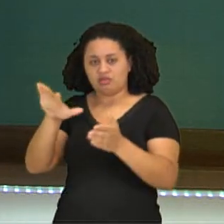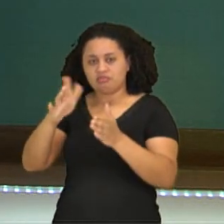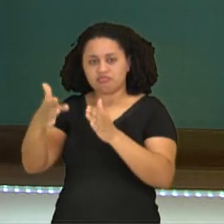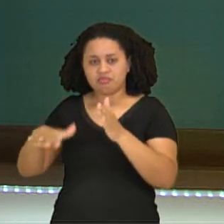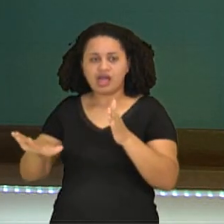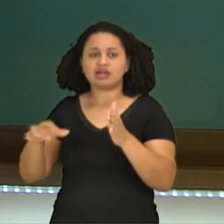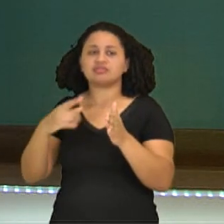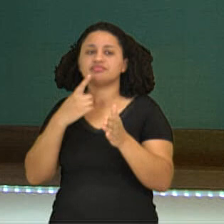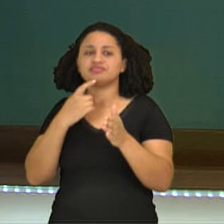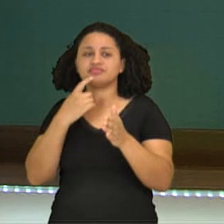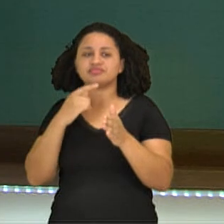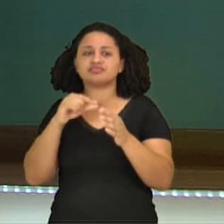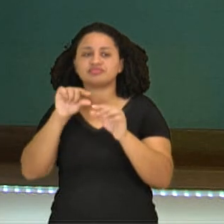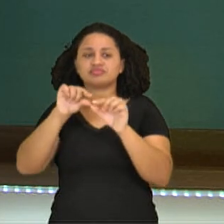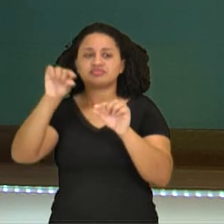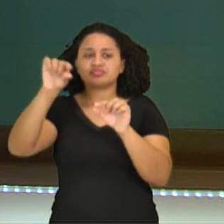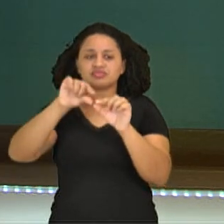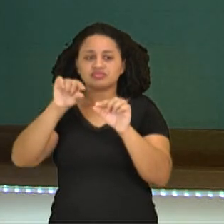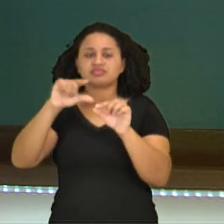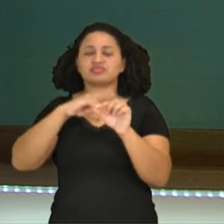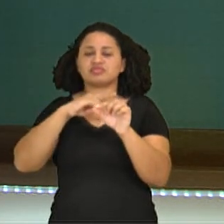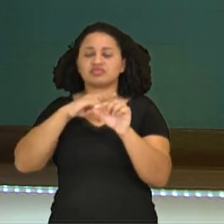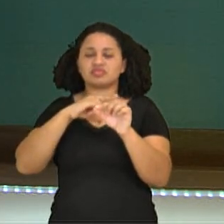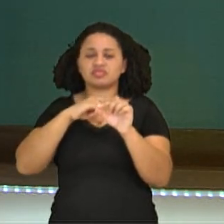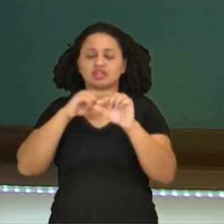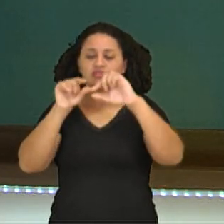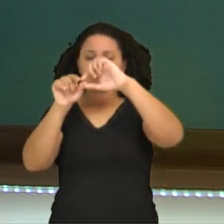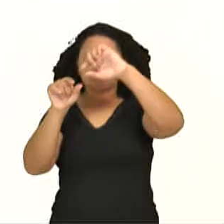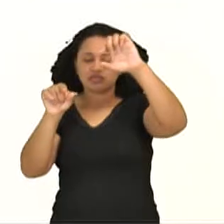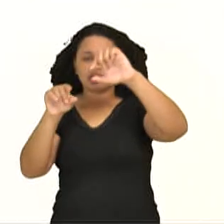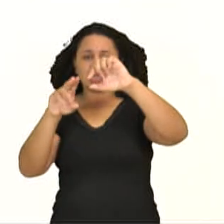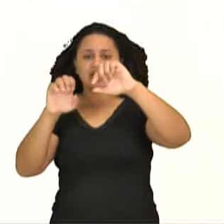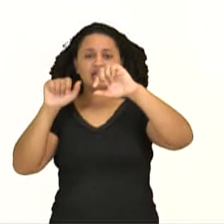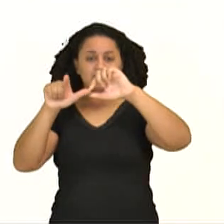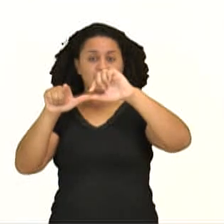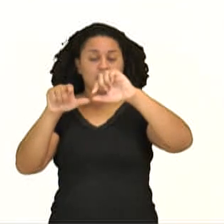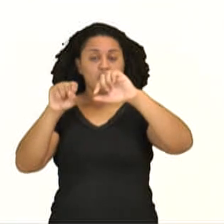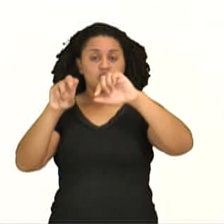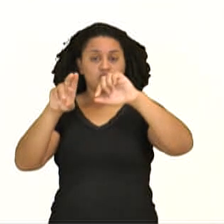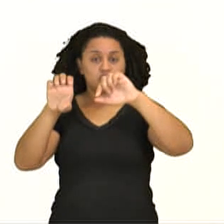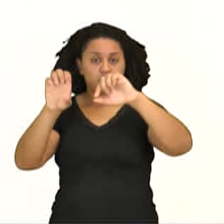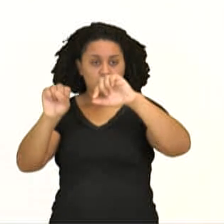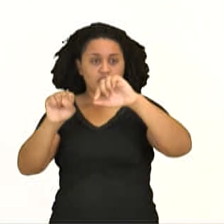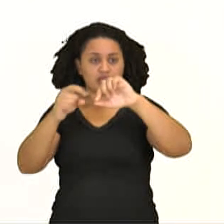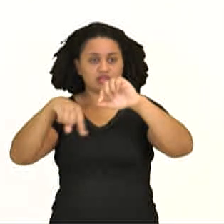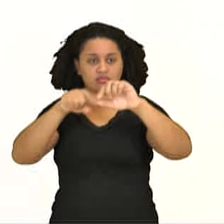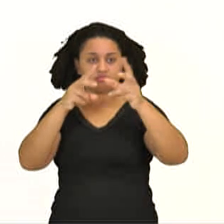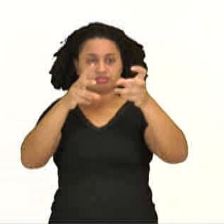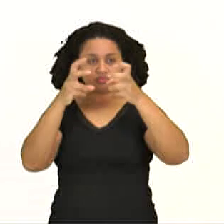Aqui inclusive aqui, ó, fica o canal do Suez, ligando o Mar Vermelho com o Mar Mediterrâneo, só para vocês se localizarem.